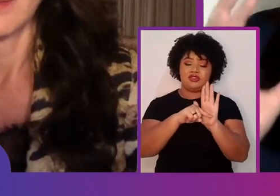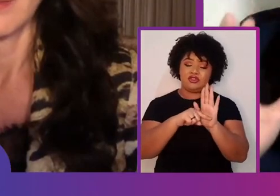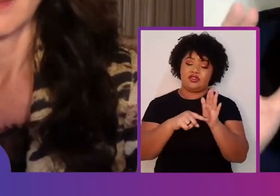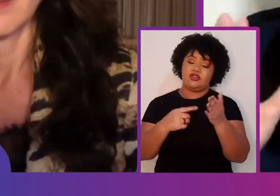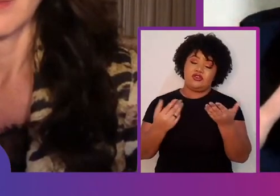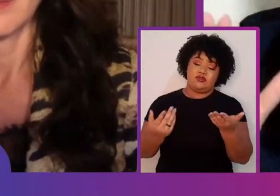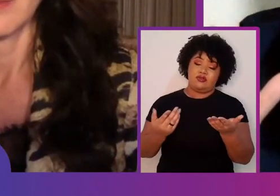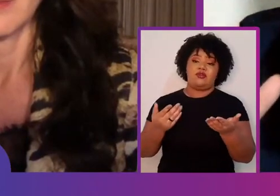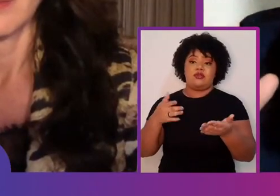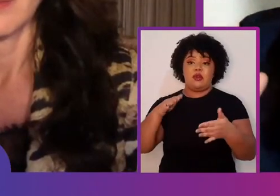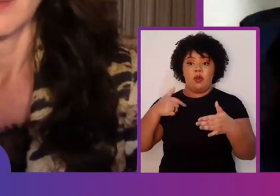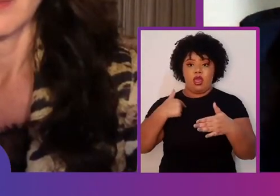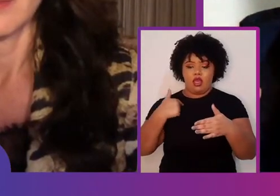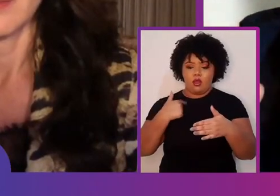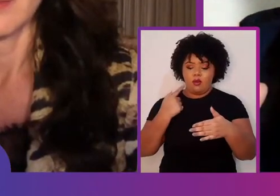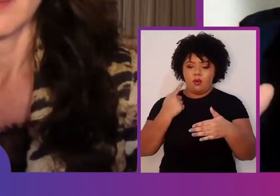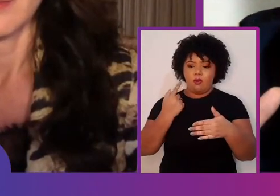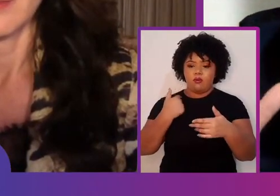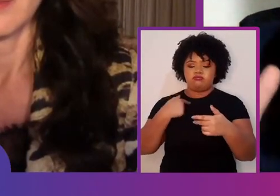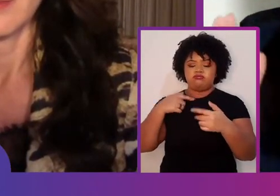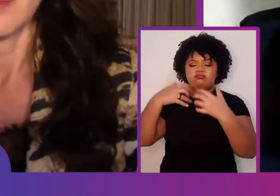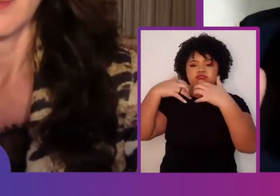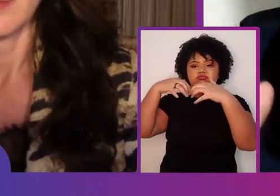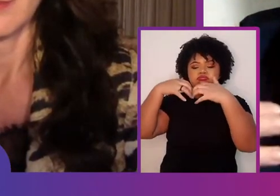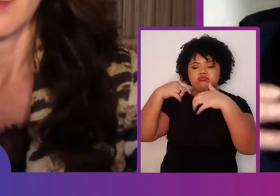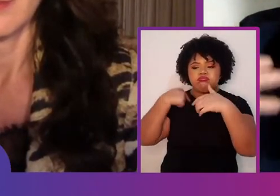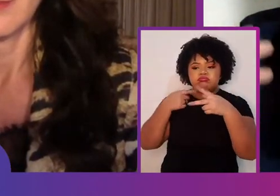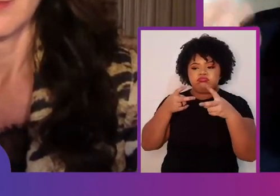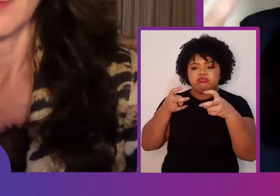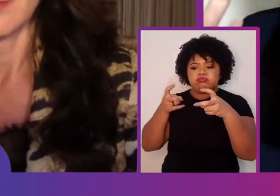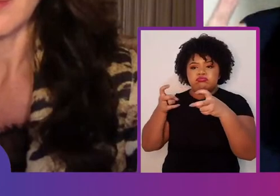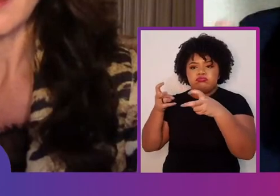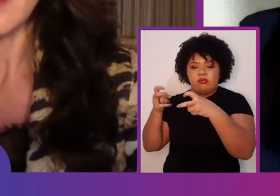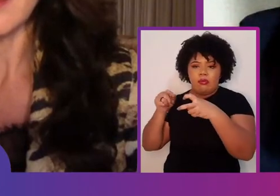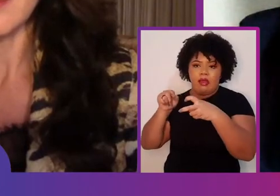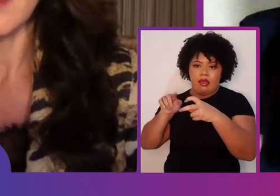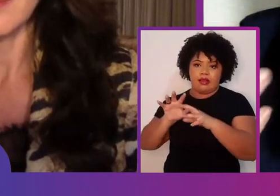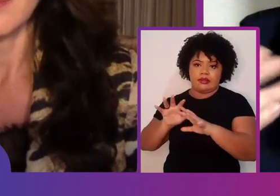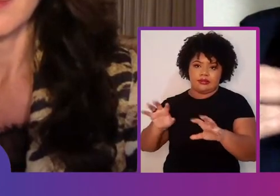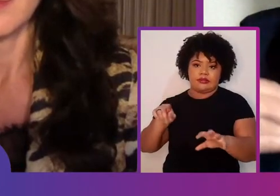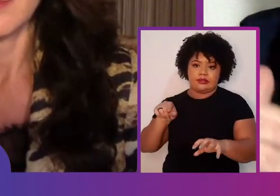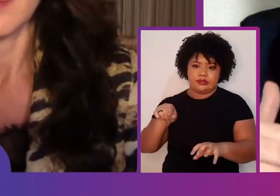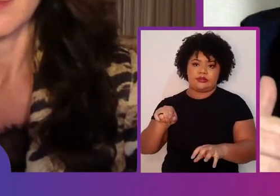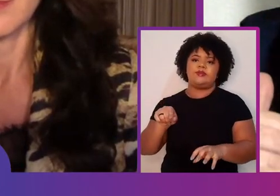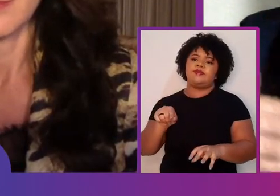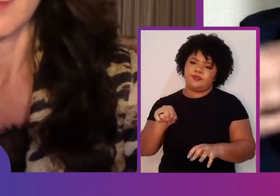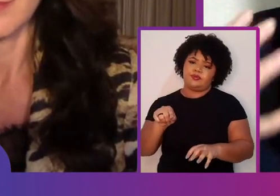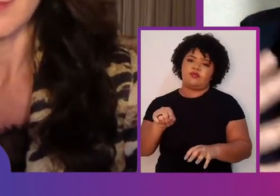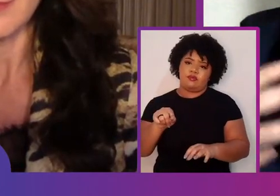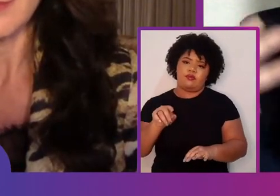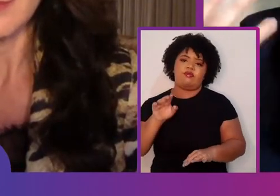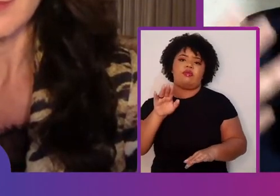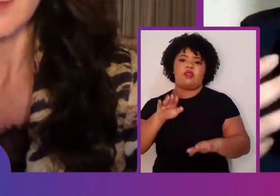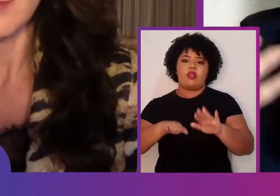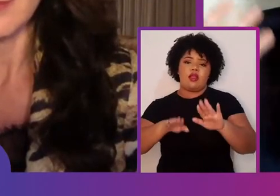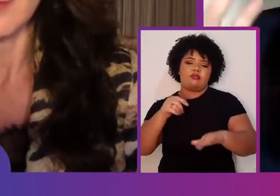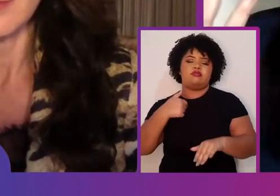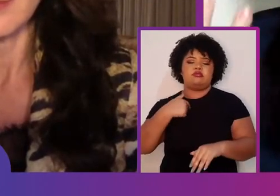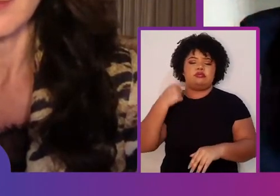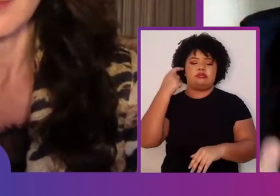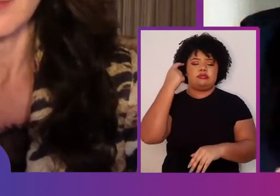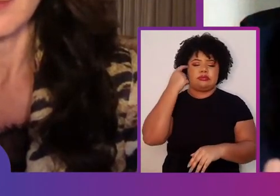e eu vou qualificando nesse espectro. Obviamente, à medida que a gente abstrai sobre a emoção, que a gente começa a